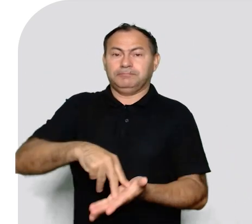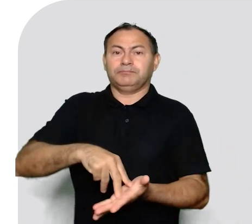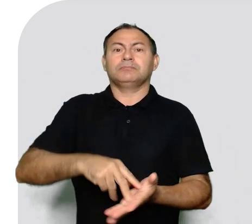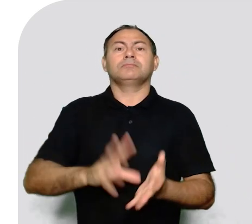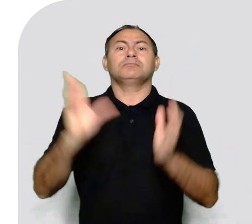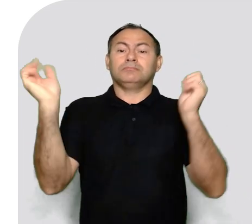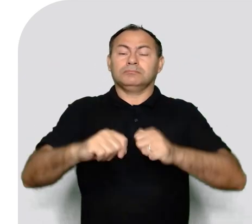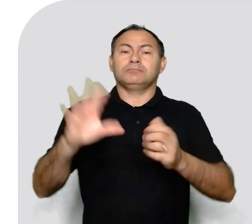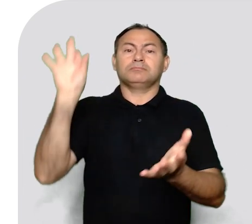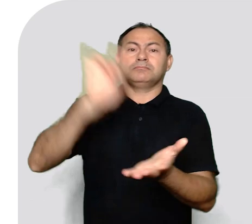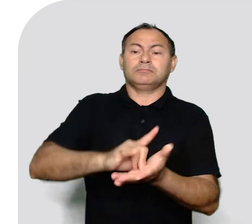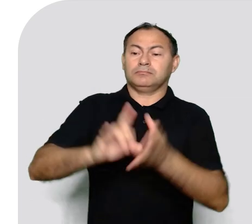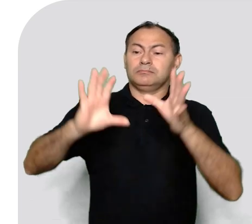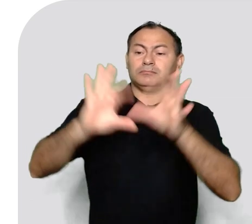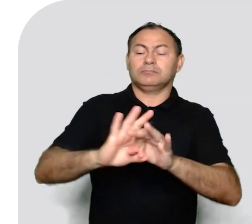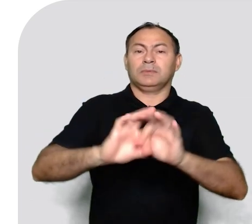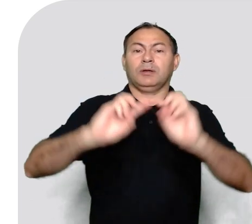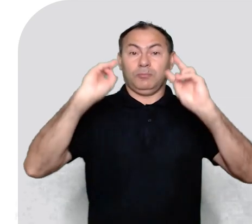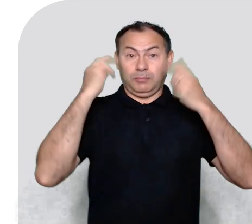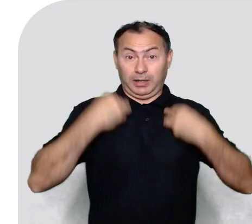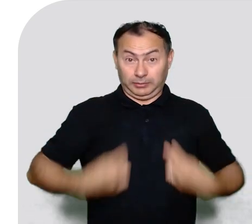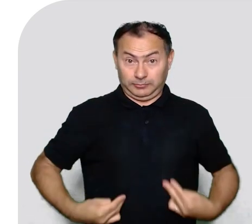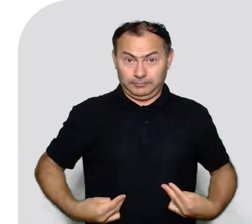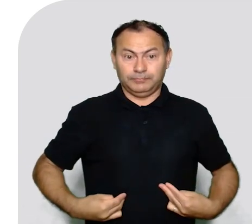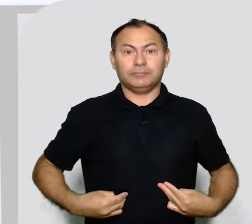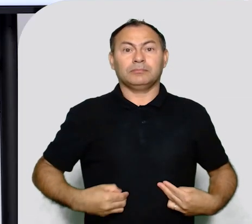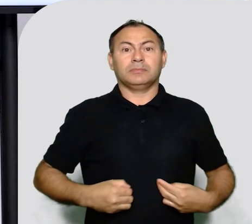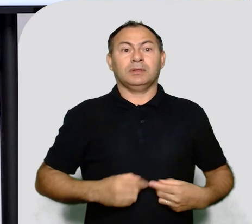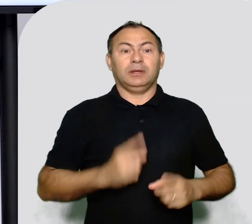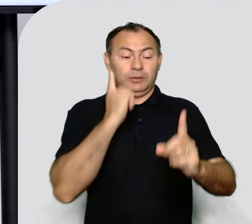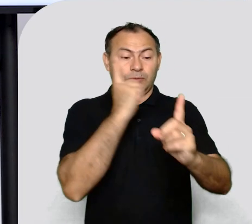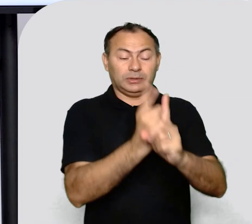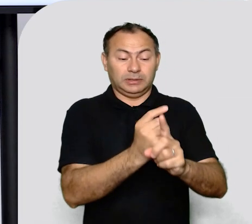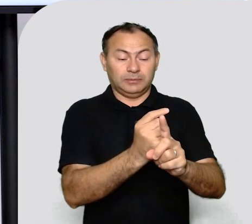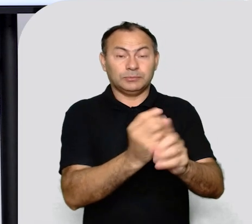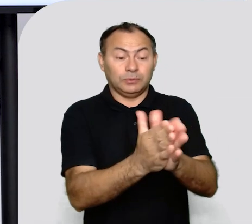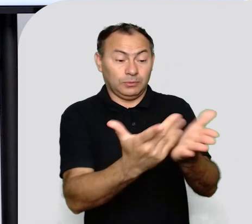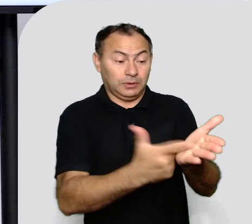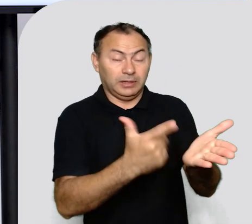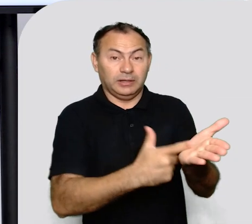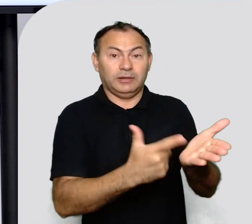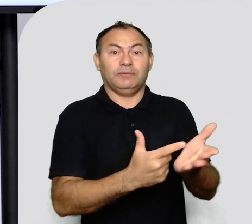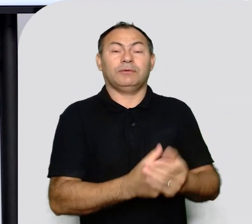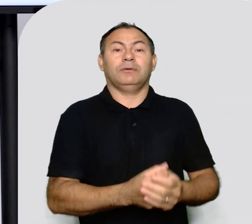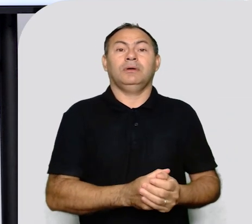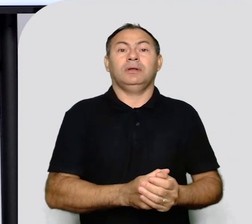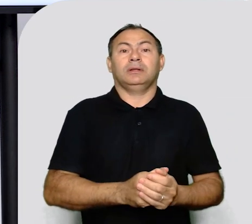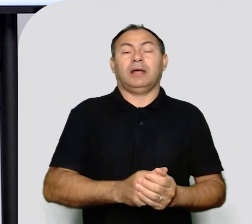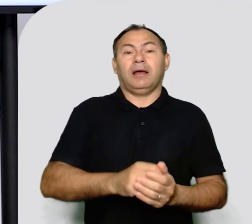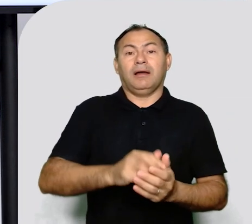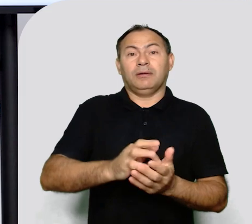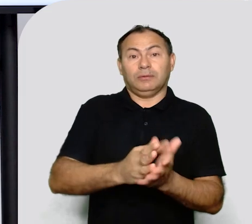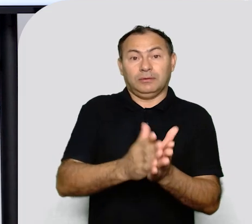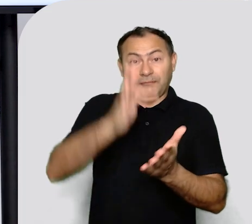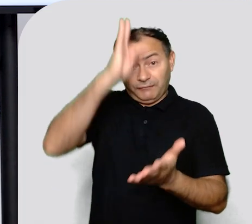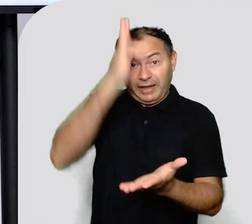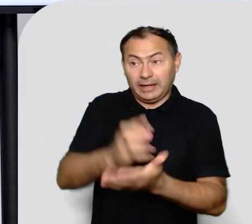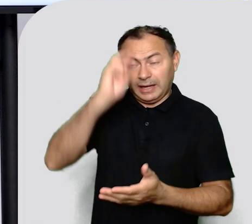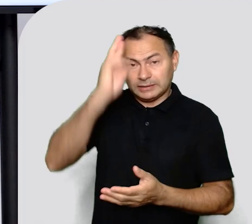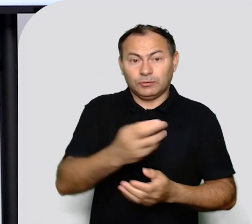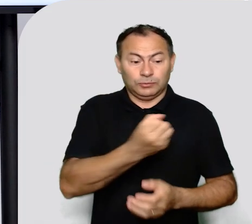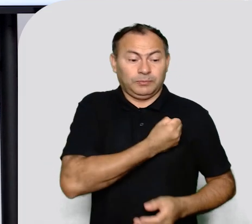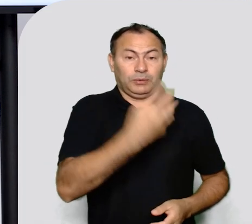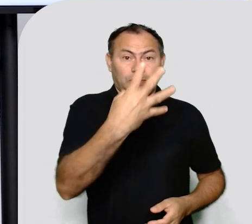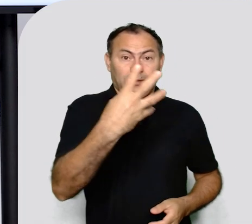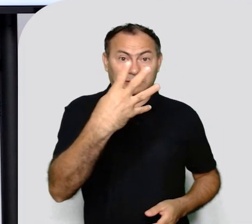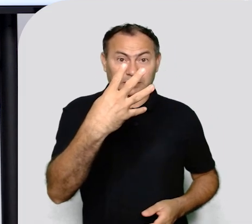as legítimas associações humanas. Encontramos na Gaudium et Spes 42. Apresenta o papel